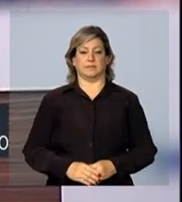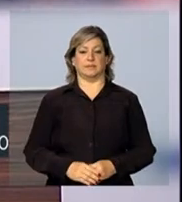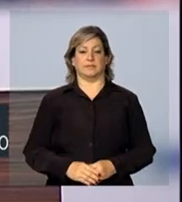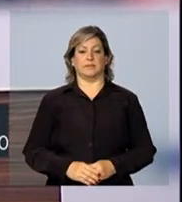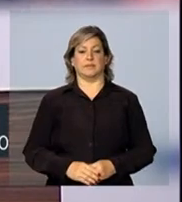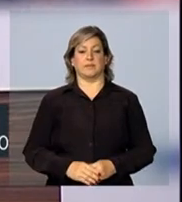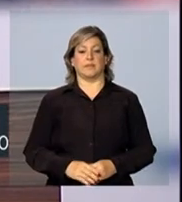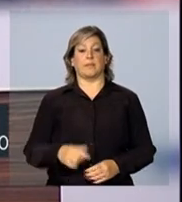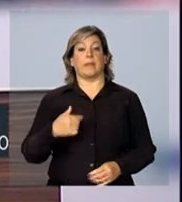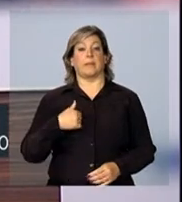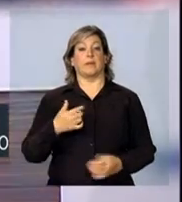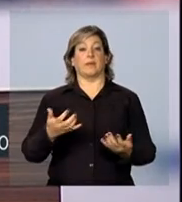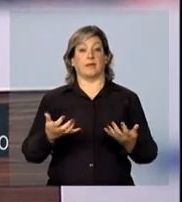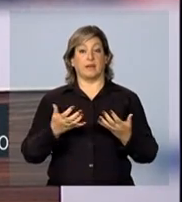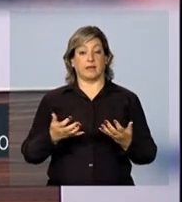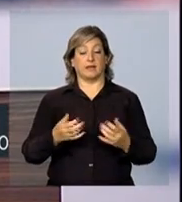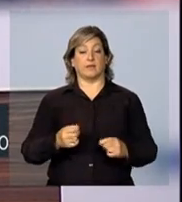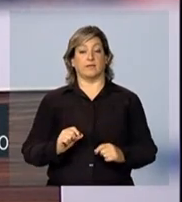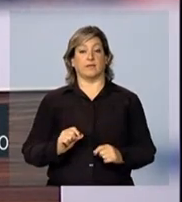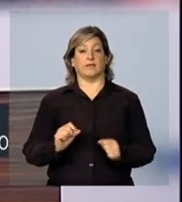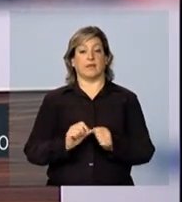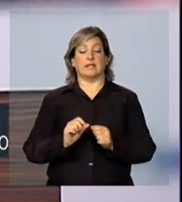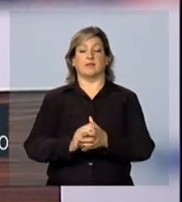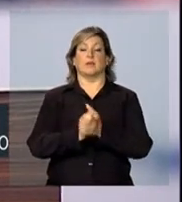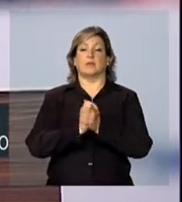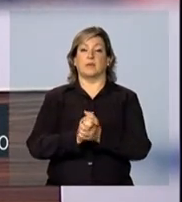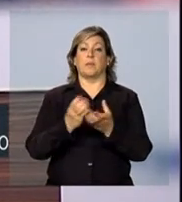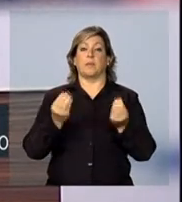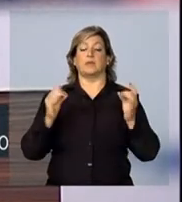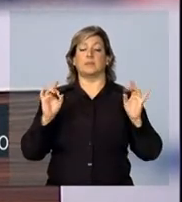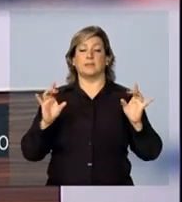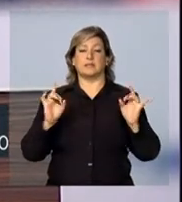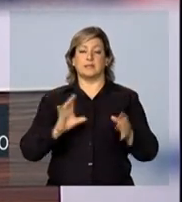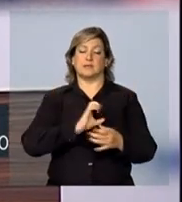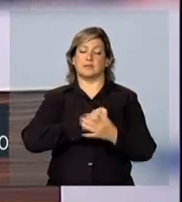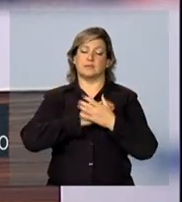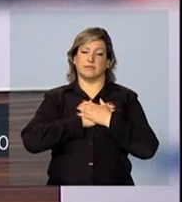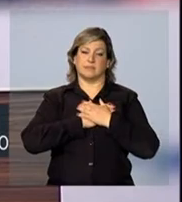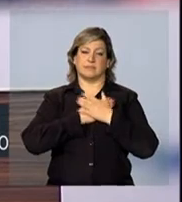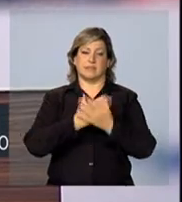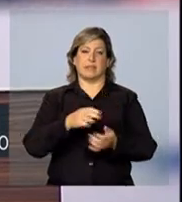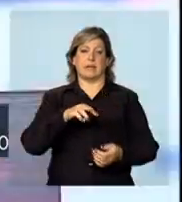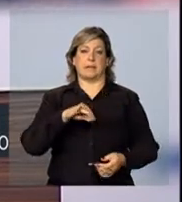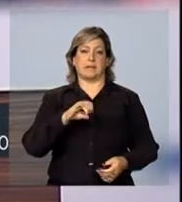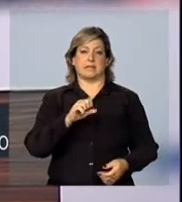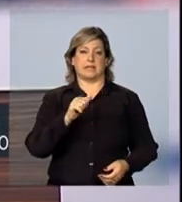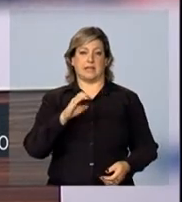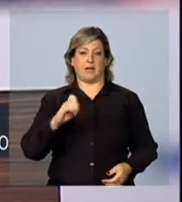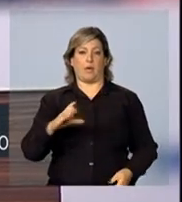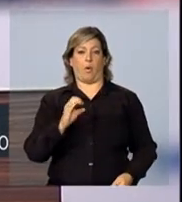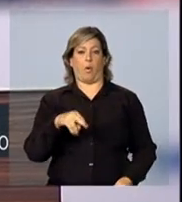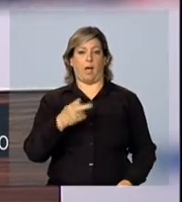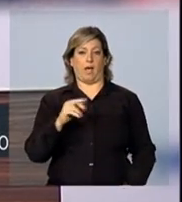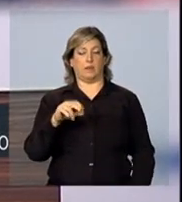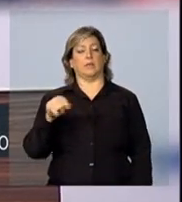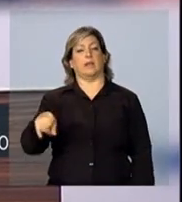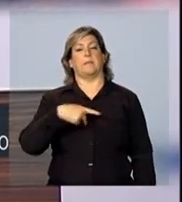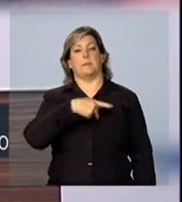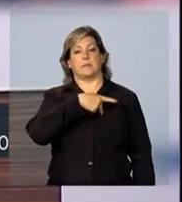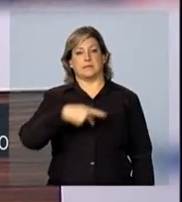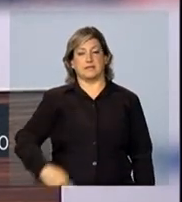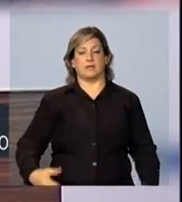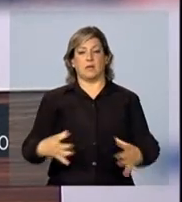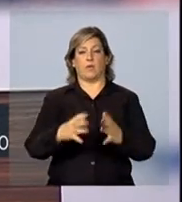eu quero fazer um cumprimento muito especial muito afetivo ao Mizael Conrado que é